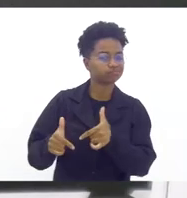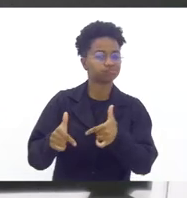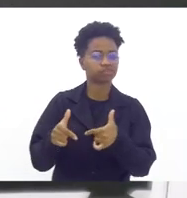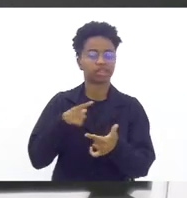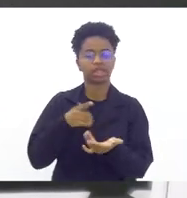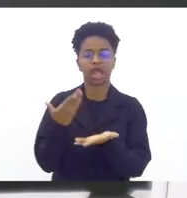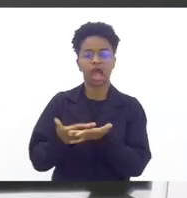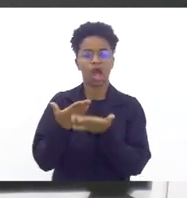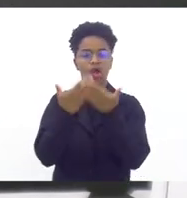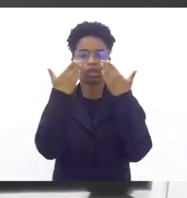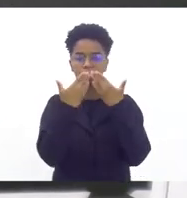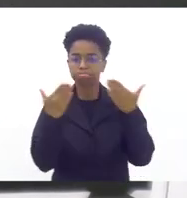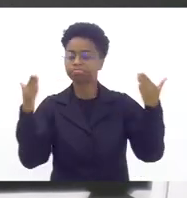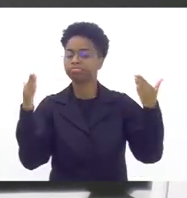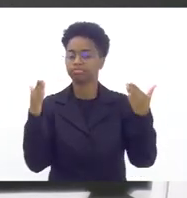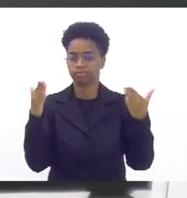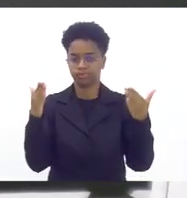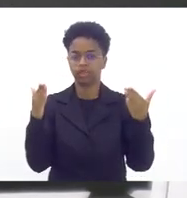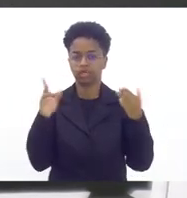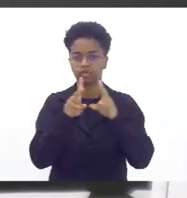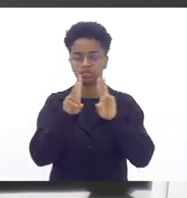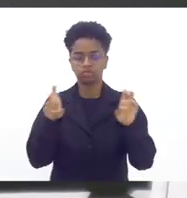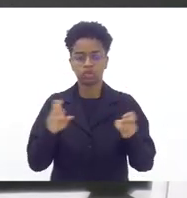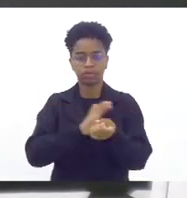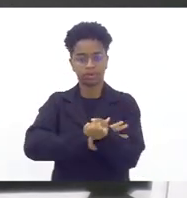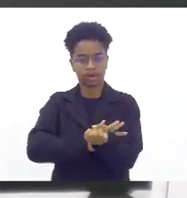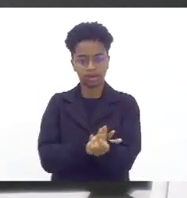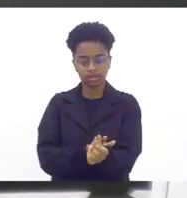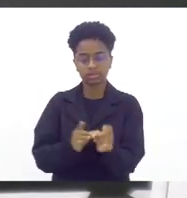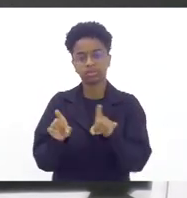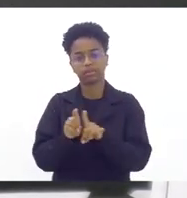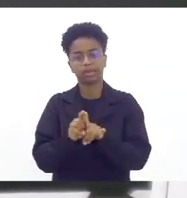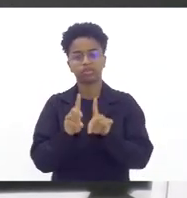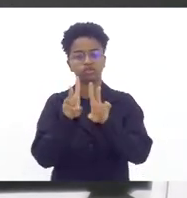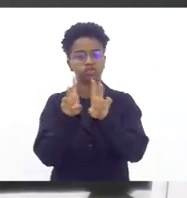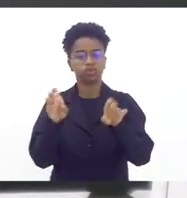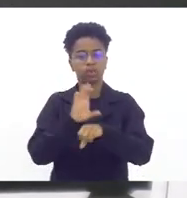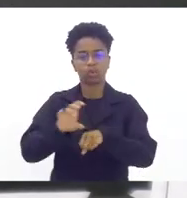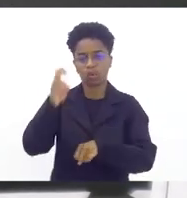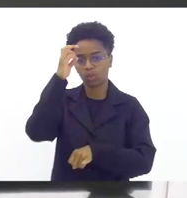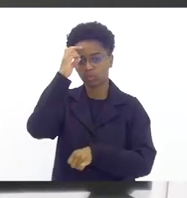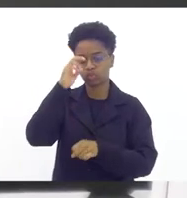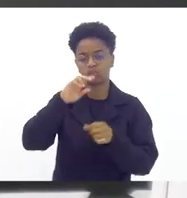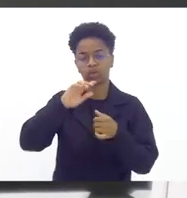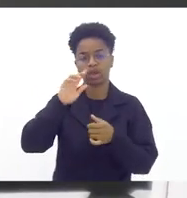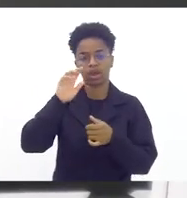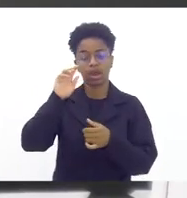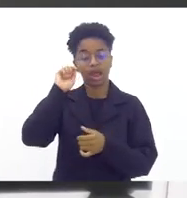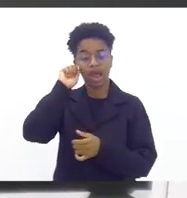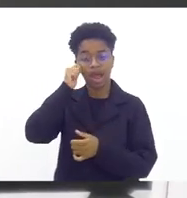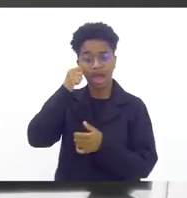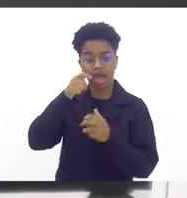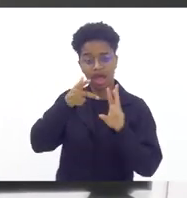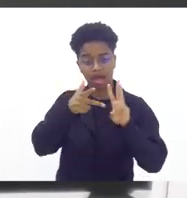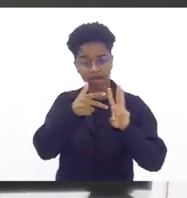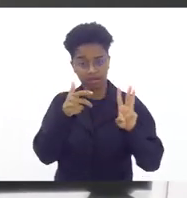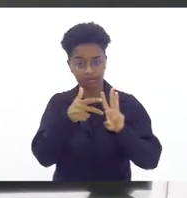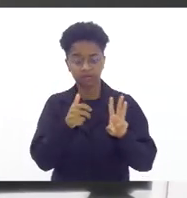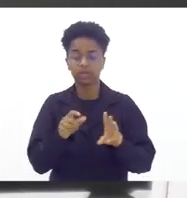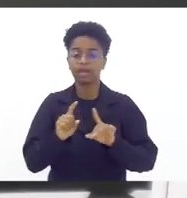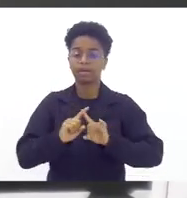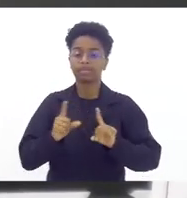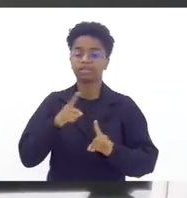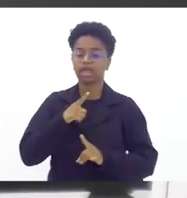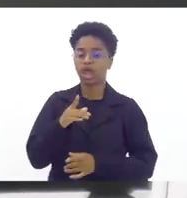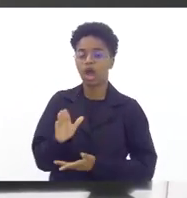públicas sobre o racismo e sobre a cultura afroindígena, então a gente tem pessoas que não estão na